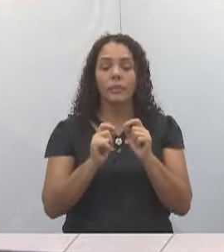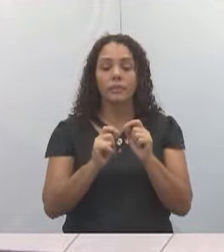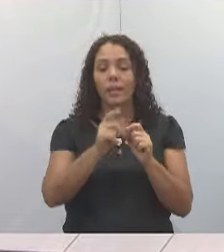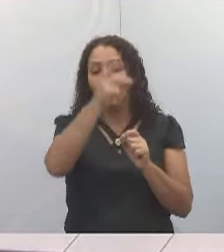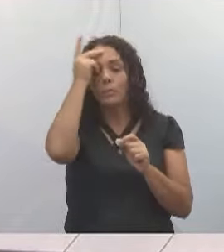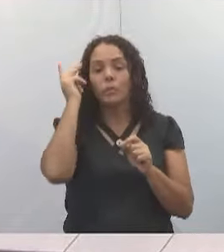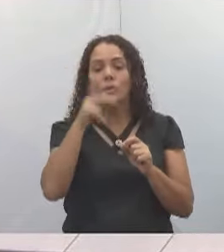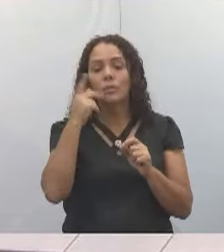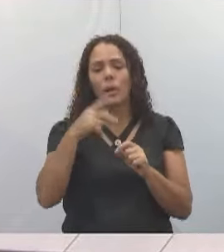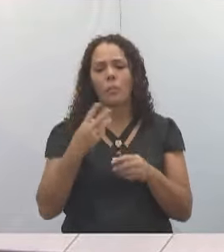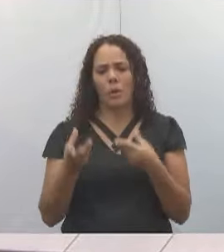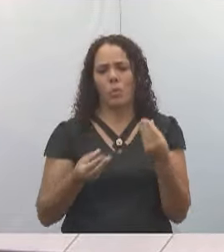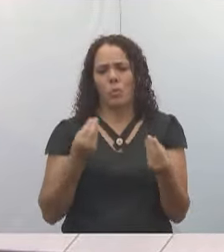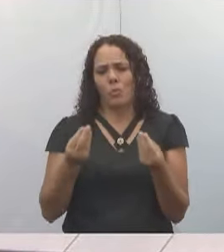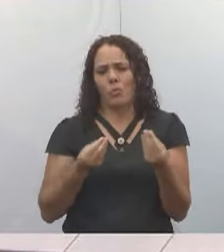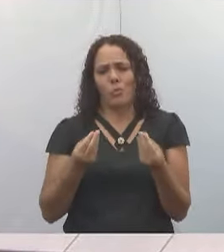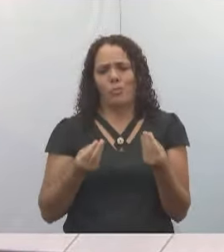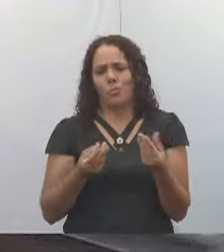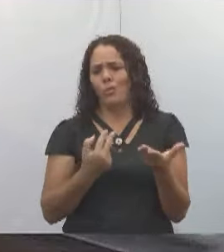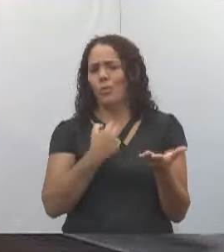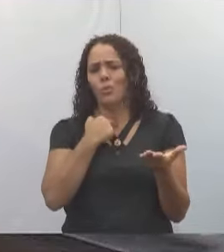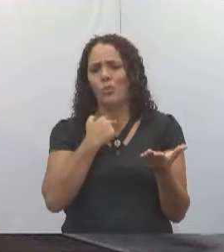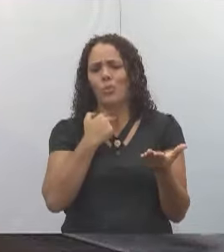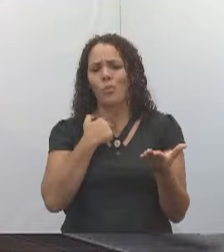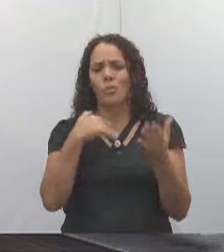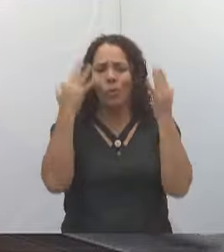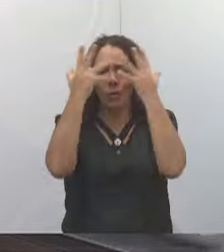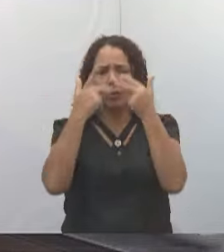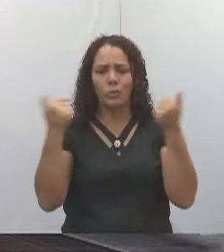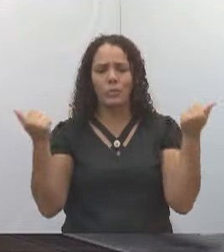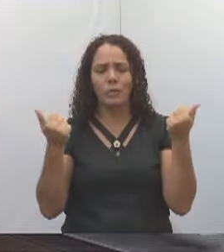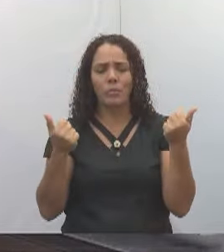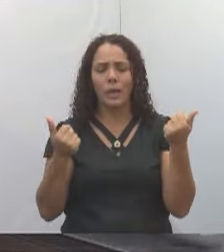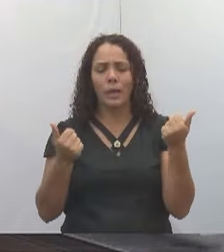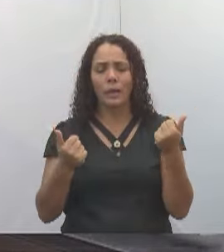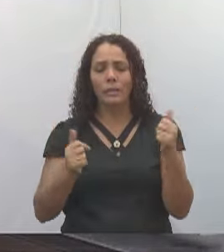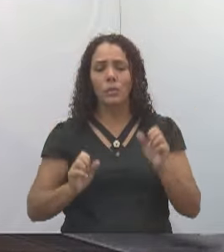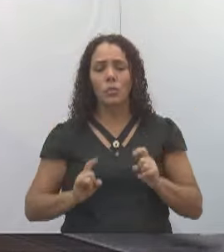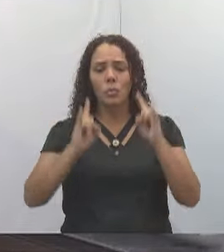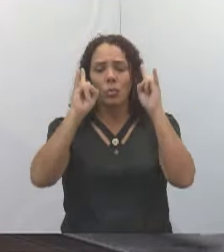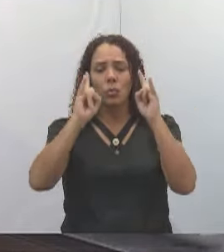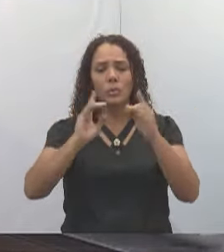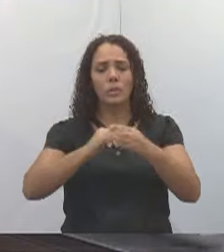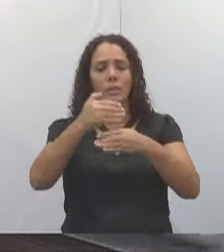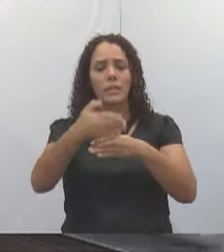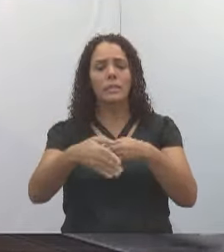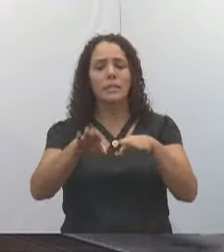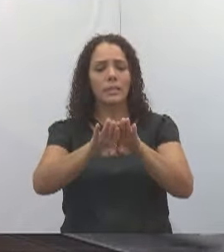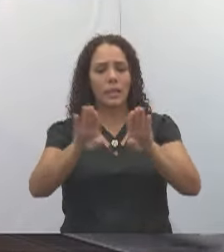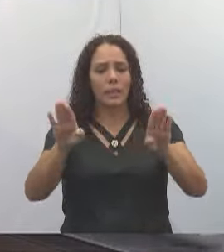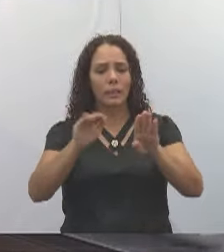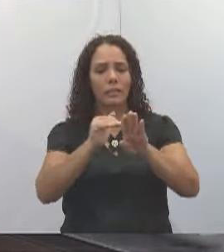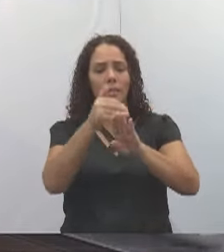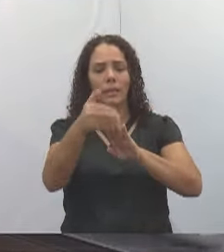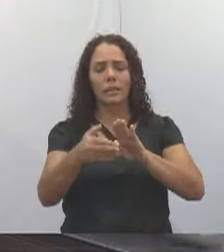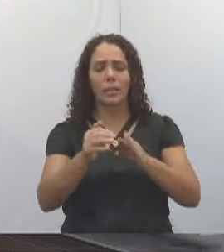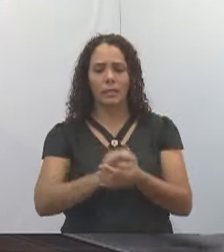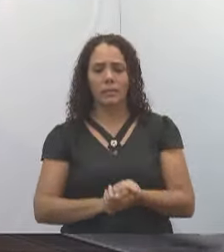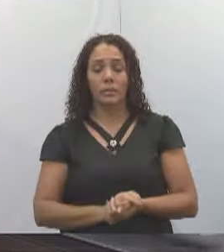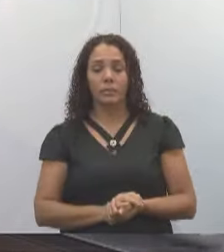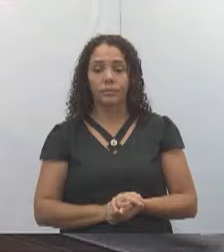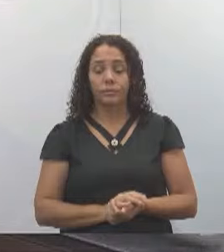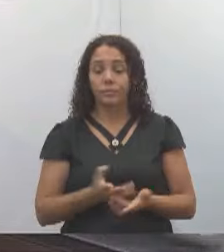como não pode animais sacada, mandou lavar roupa, essas coisas todas, né? Você vê o nível das pessoas, porque a gente está lidando